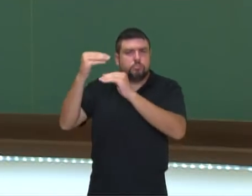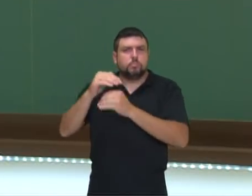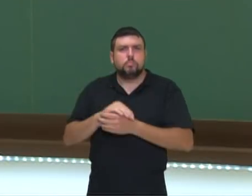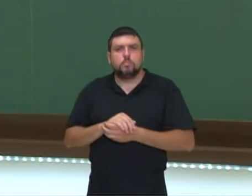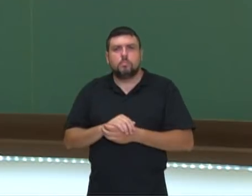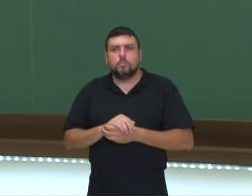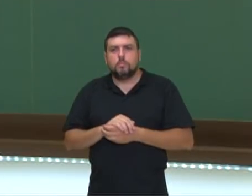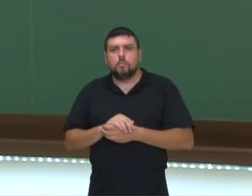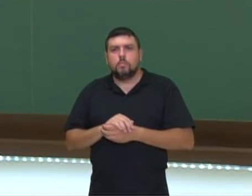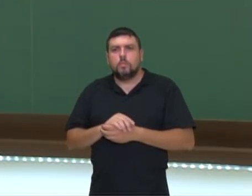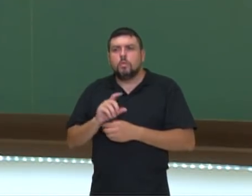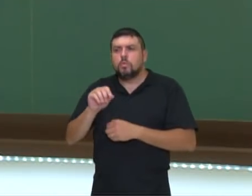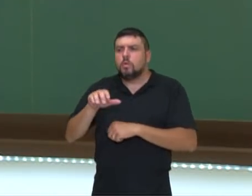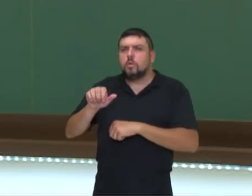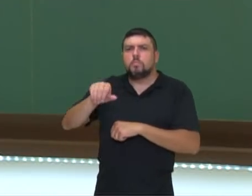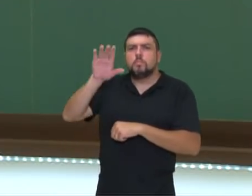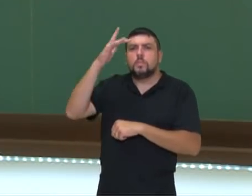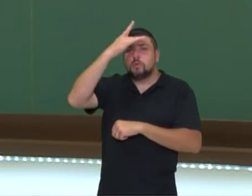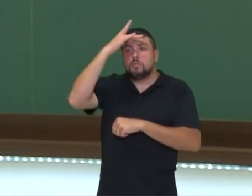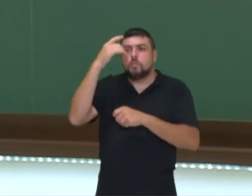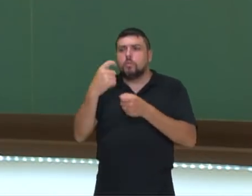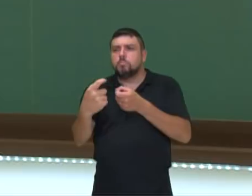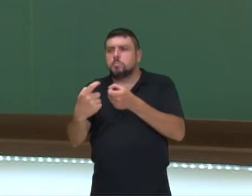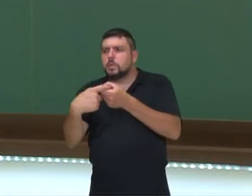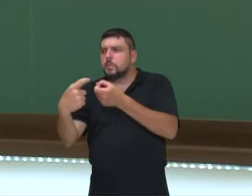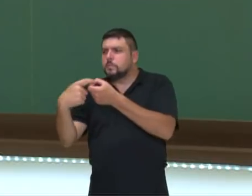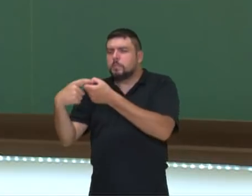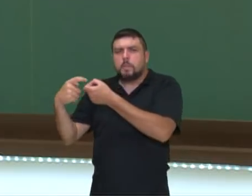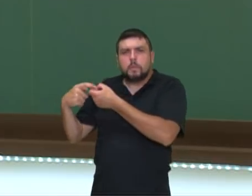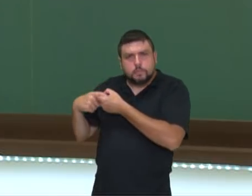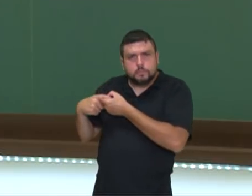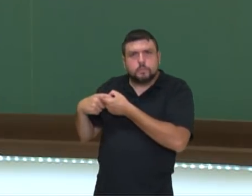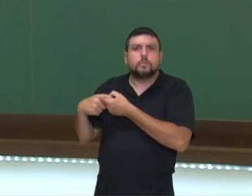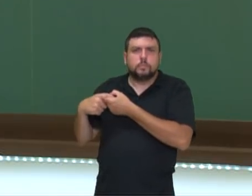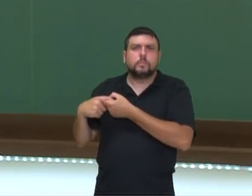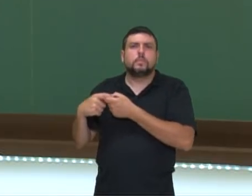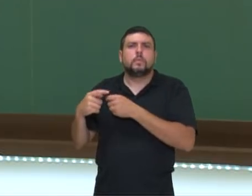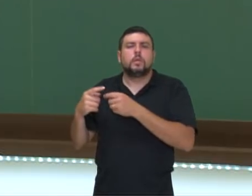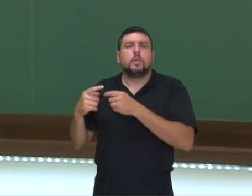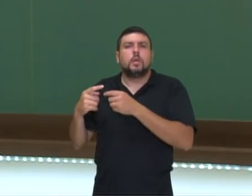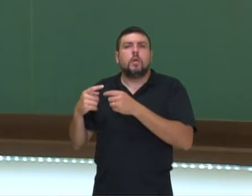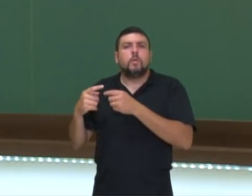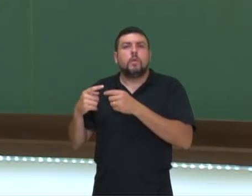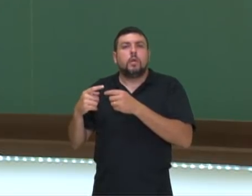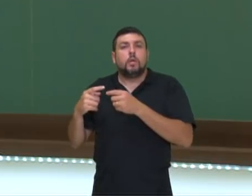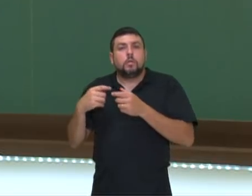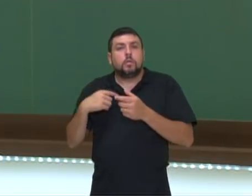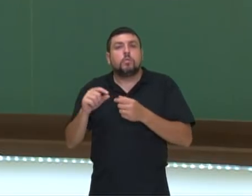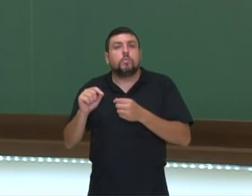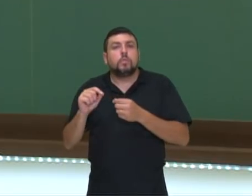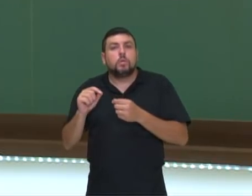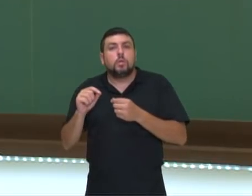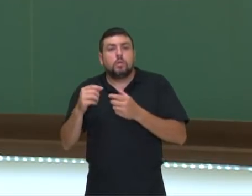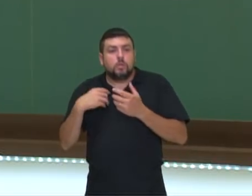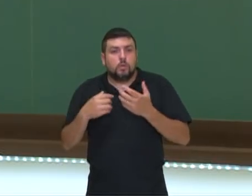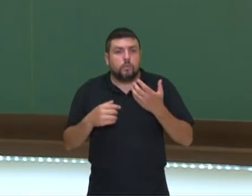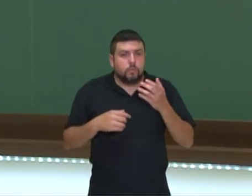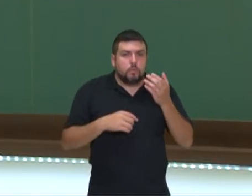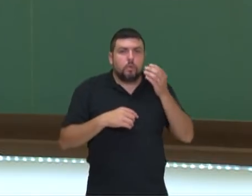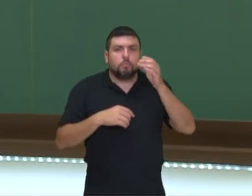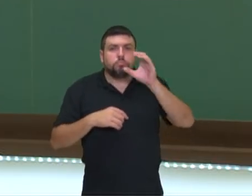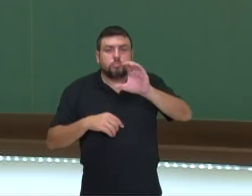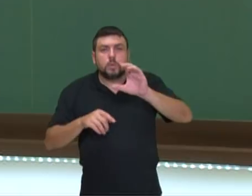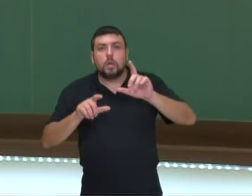pessoas adeptas que queiram assistir, que queiram acompanhar. Dessa forma, colocar uma modalidade a ser transmitida na TV